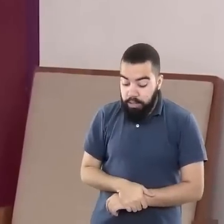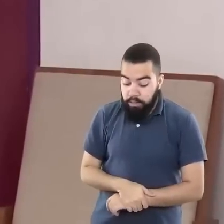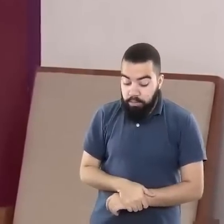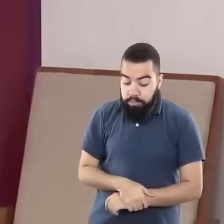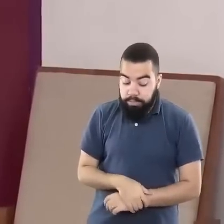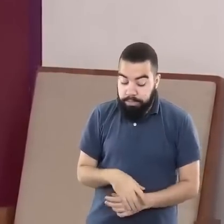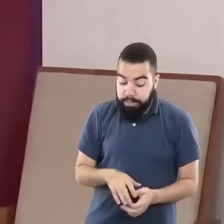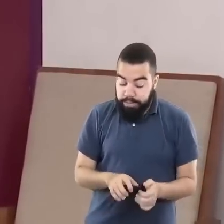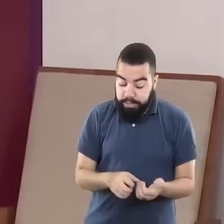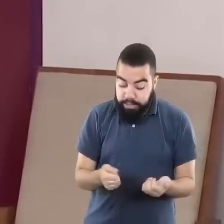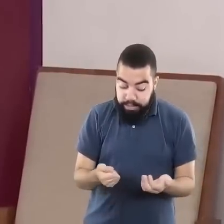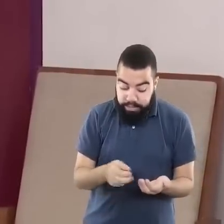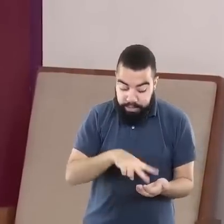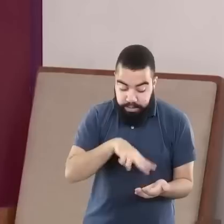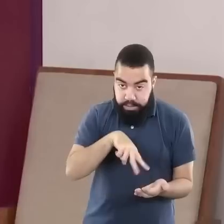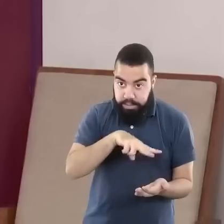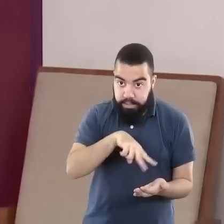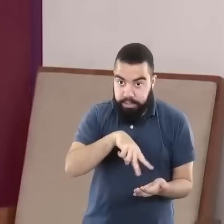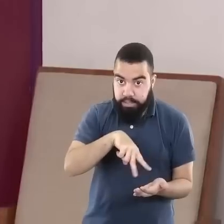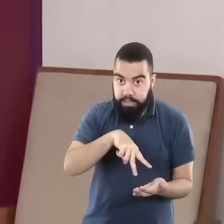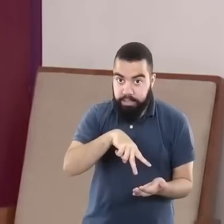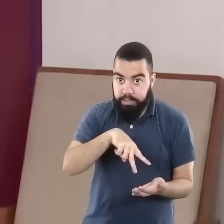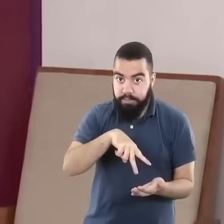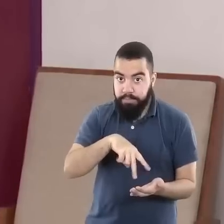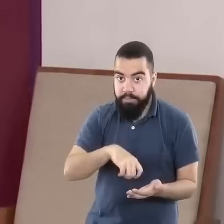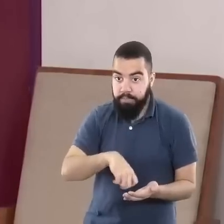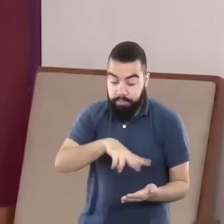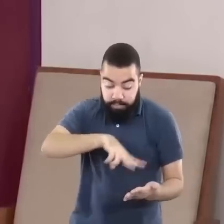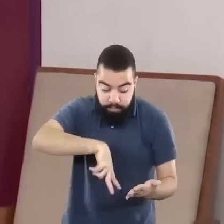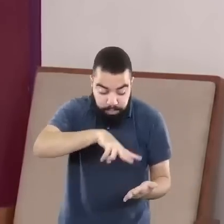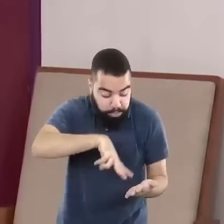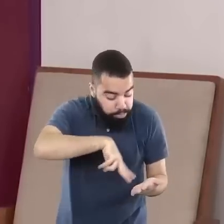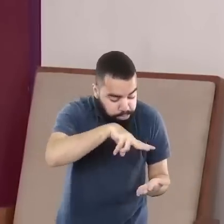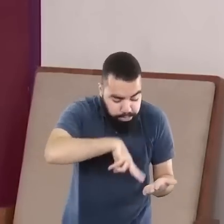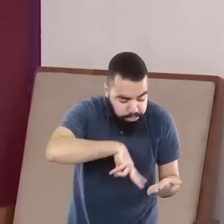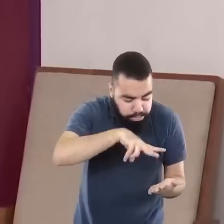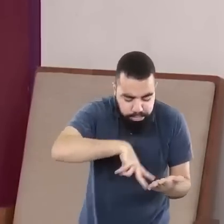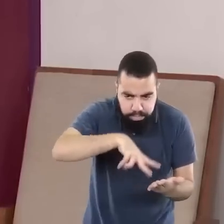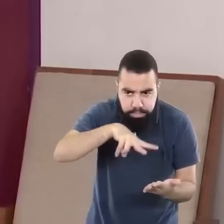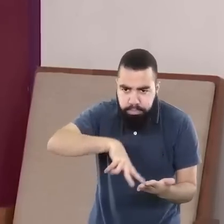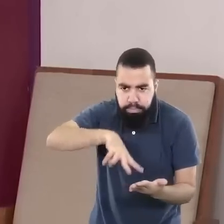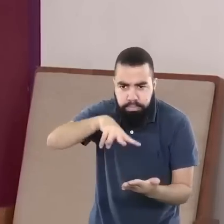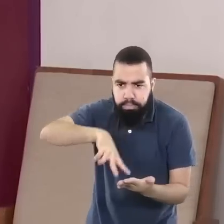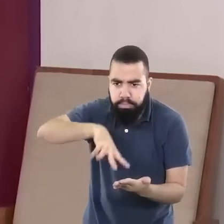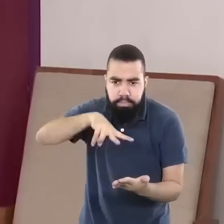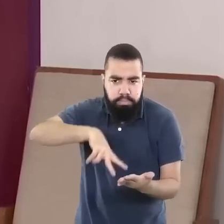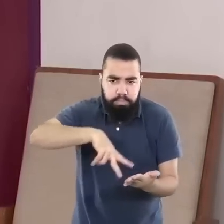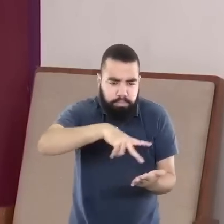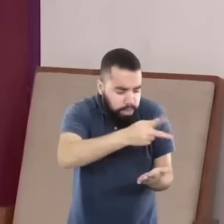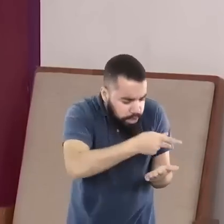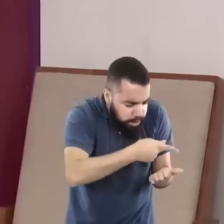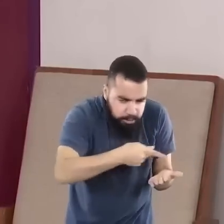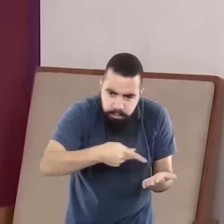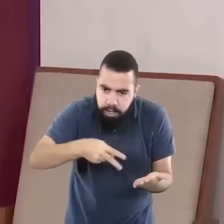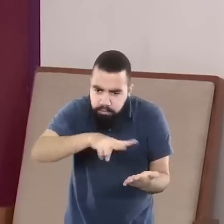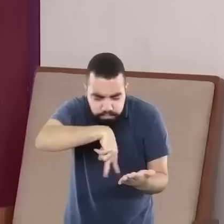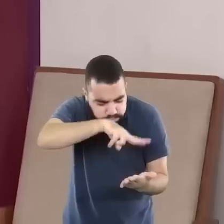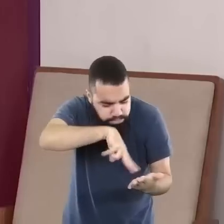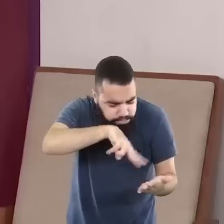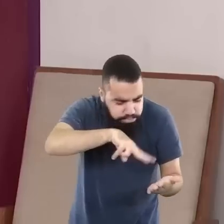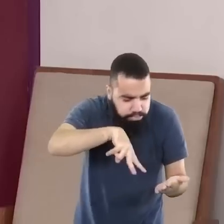familiarizados com a Bíblia tem órgãos de Cepa examinaram e concluíram esse